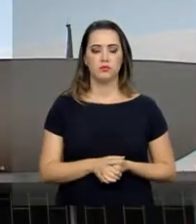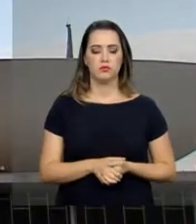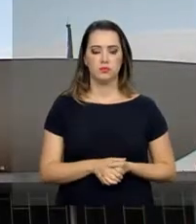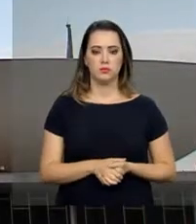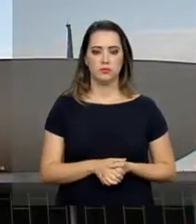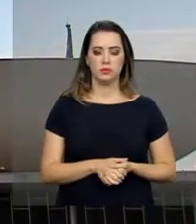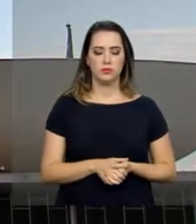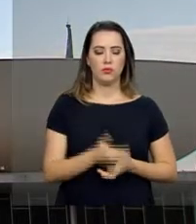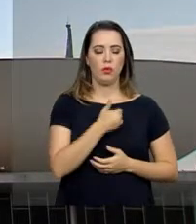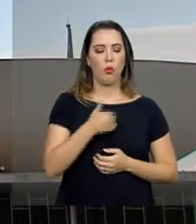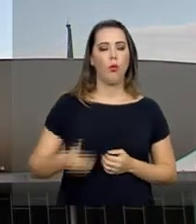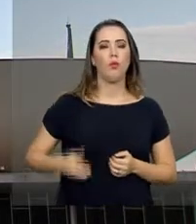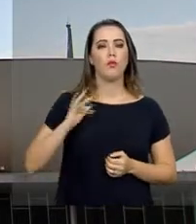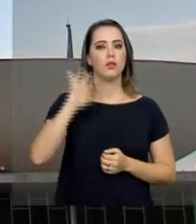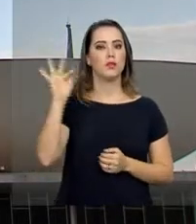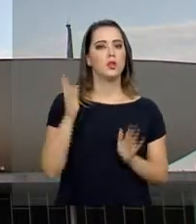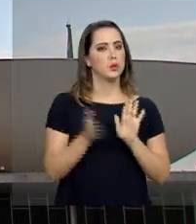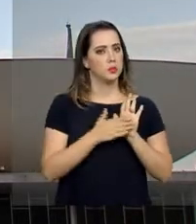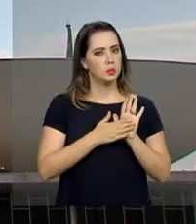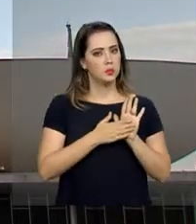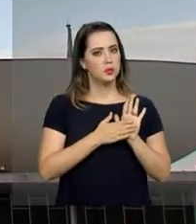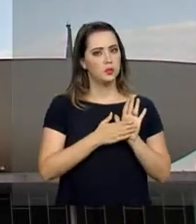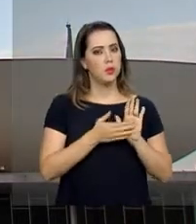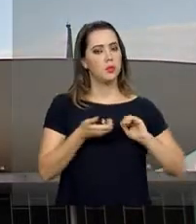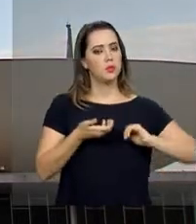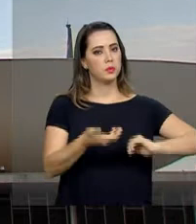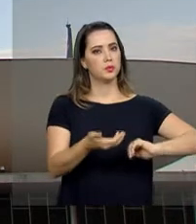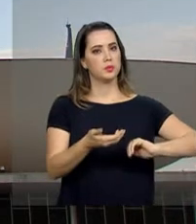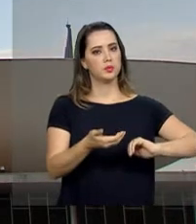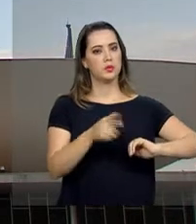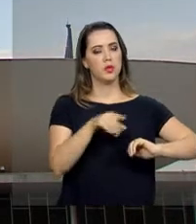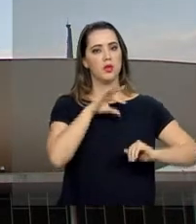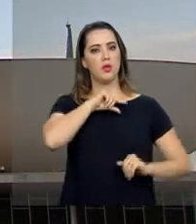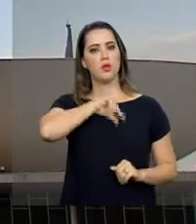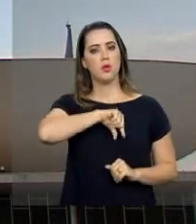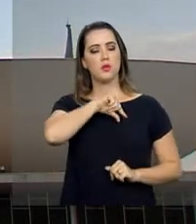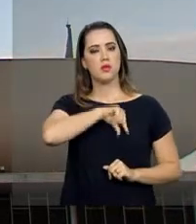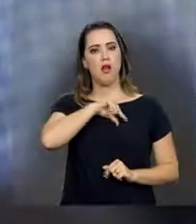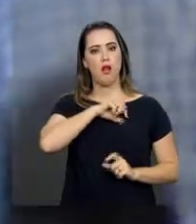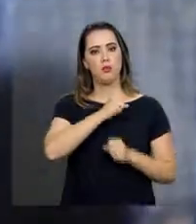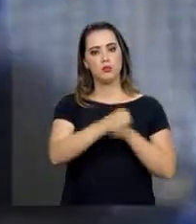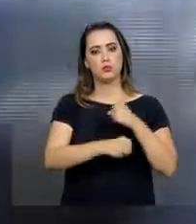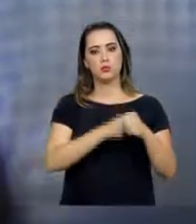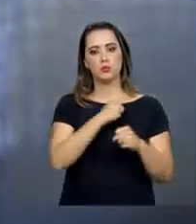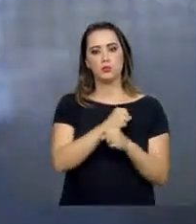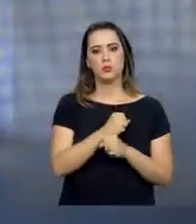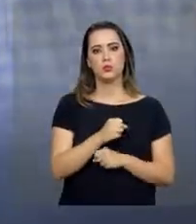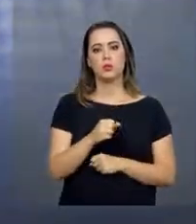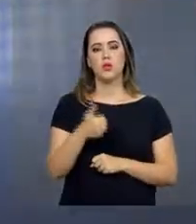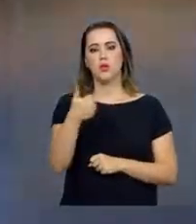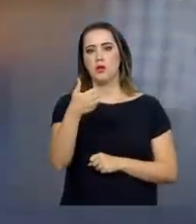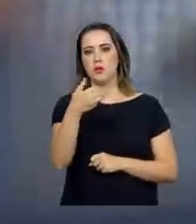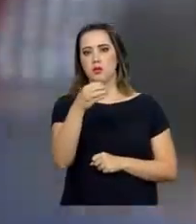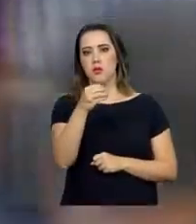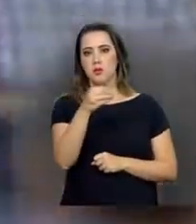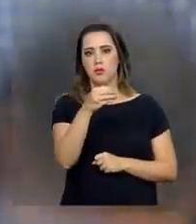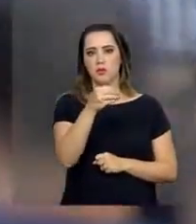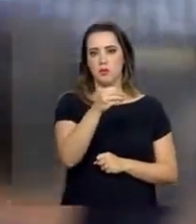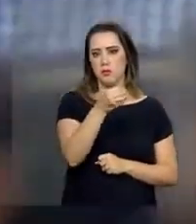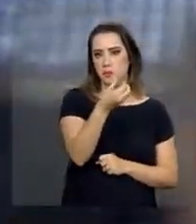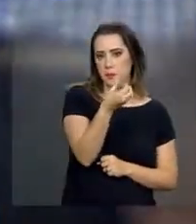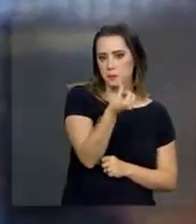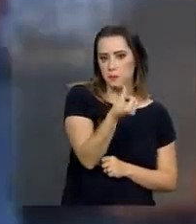o governo federal propôs ao congresso nacional que o salário mínimo do ano que vem seja de mil e seis reais